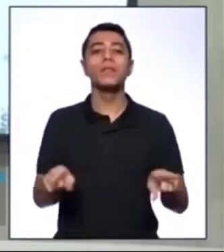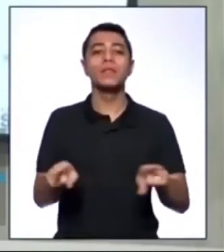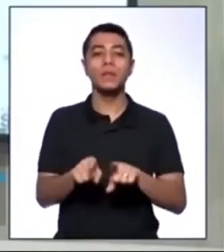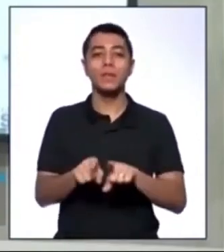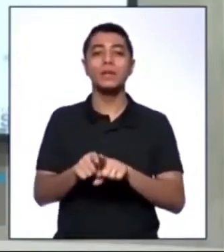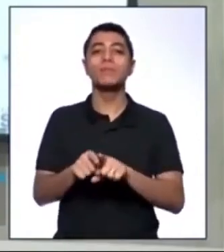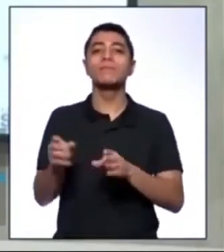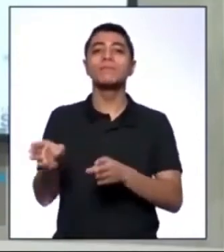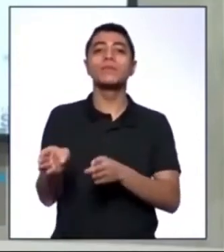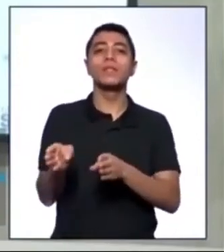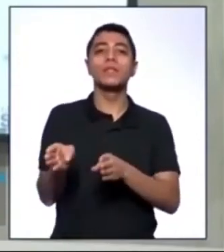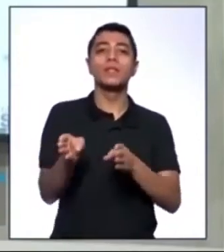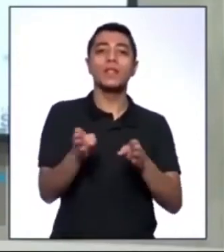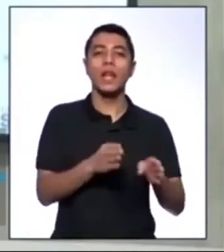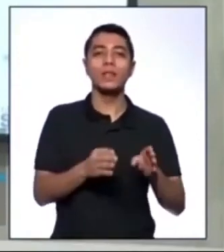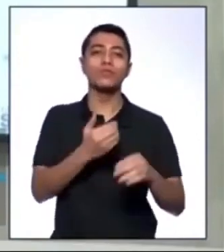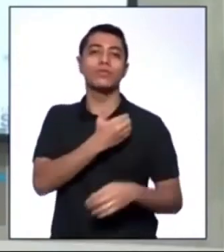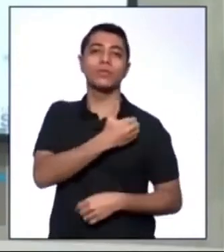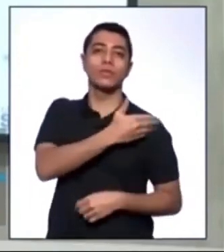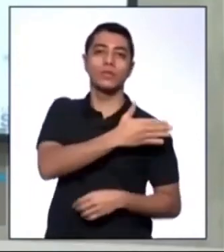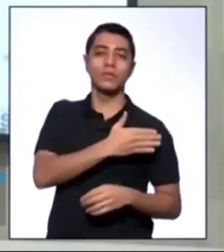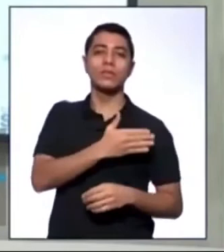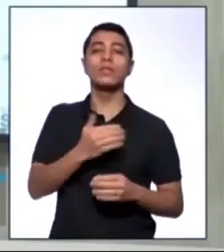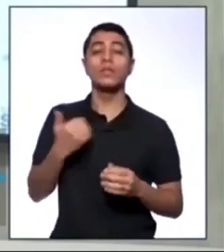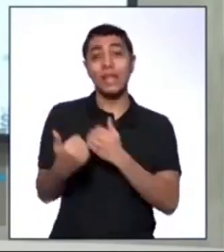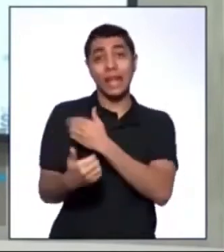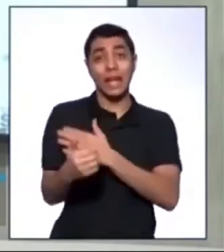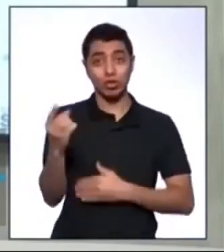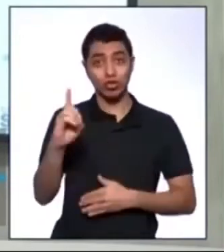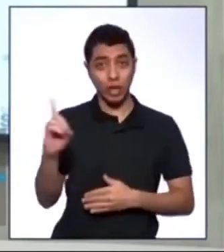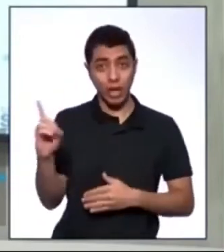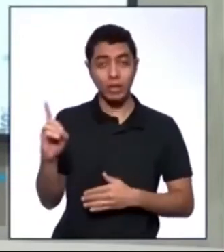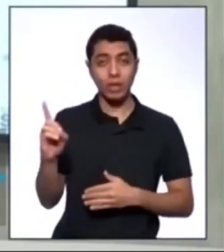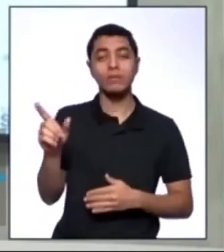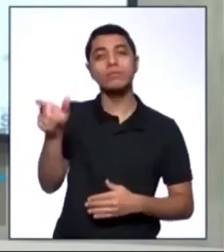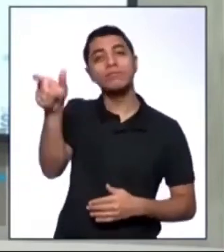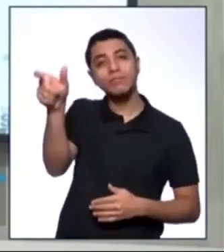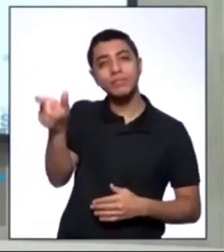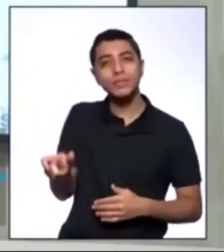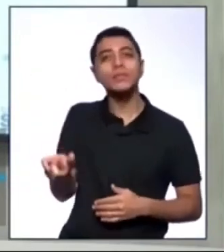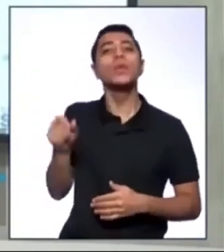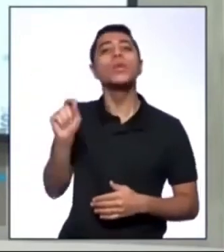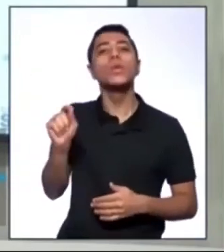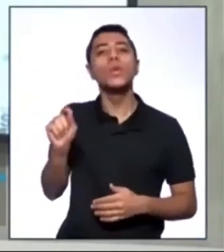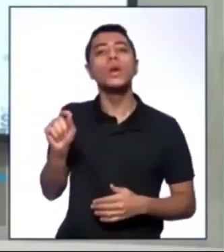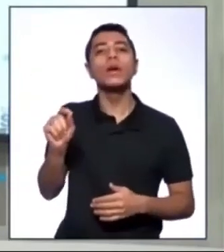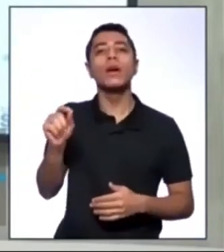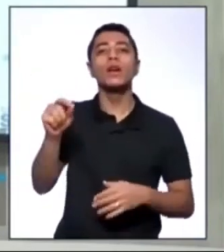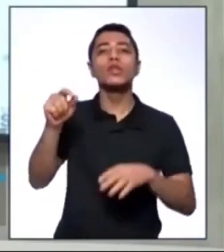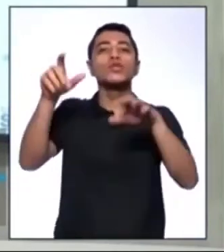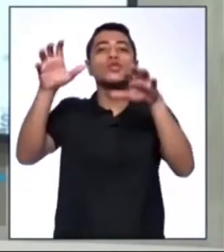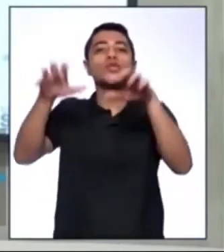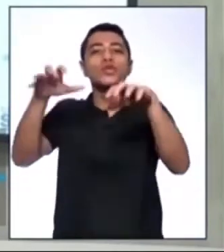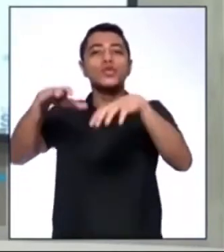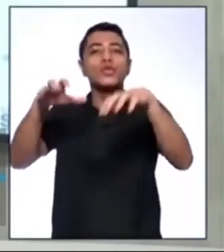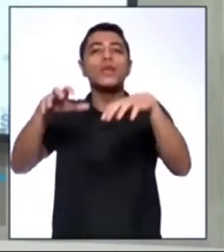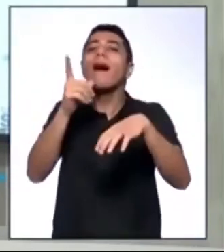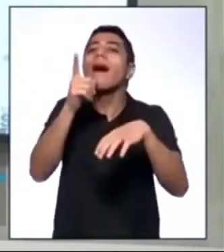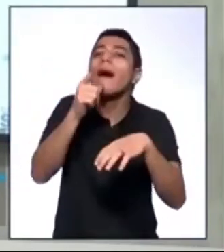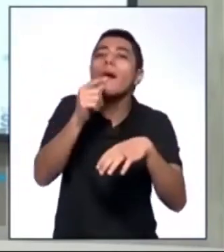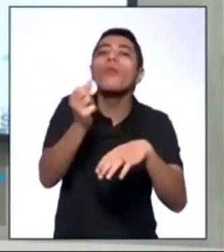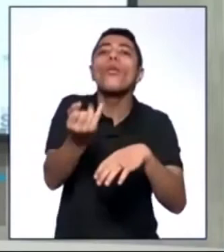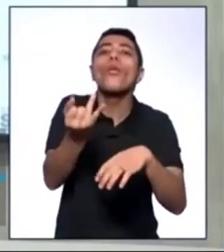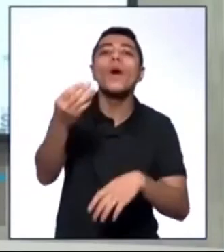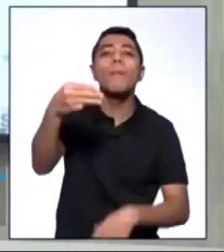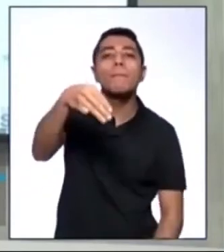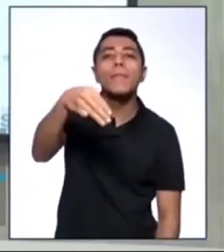nós temos a quantidade de precipitação em milímetros. Então, as colunas nos trazem a precipitação em milímetros. Nesse